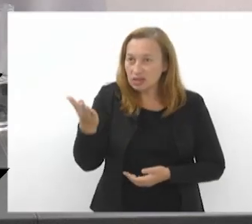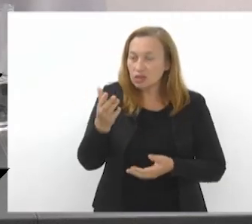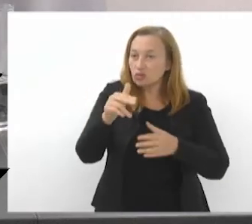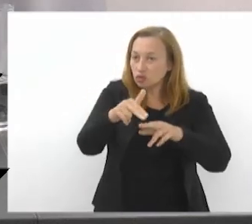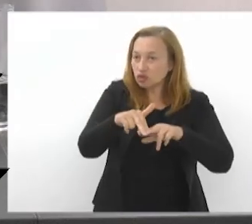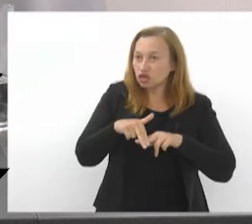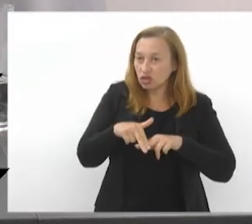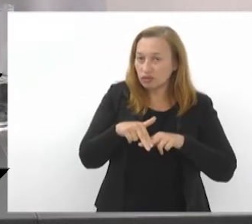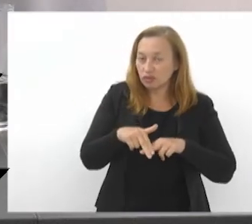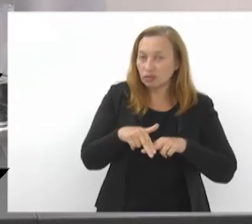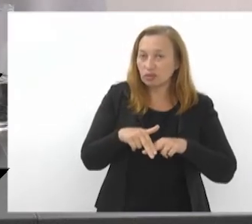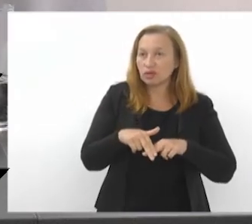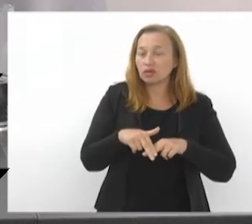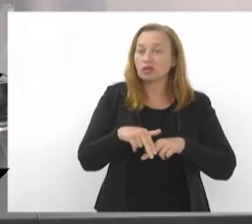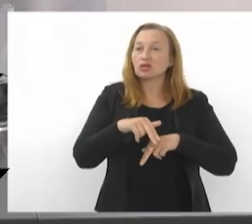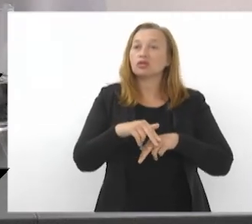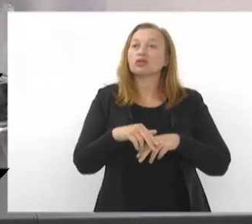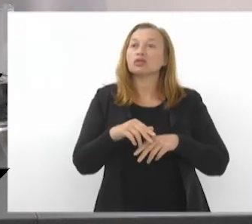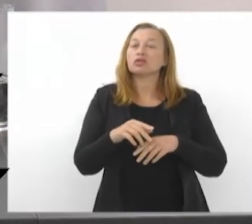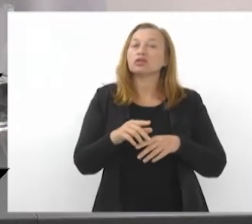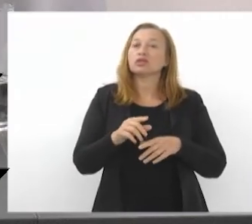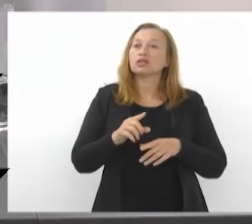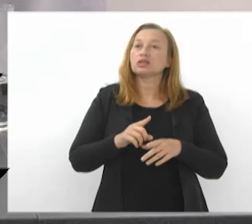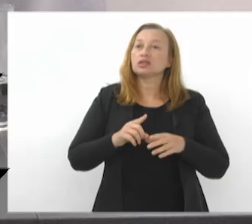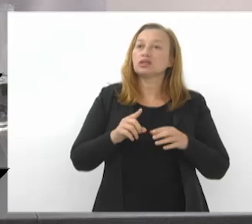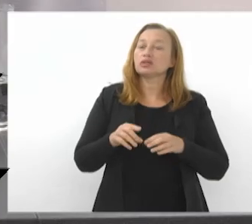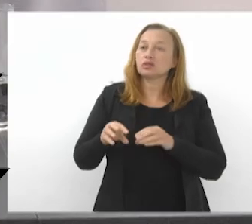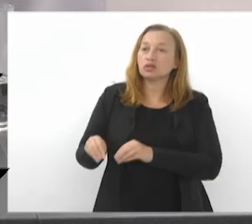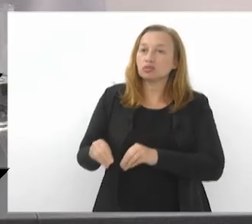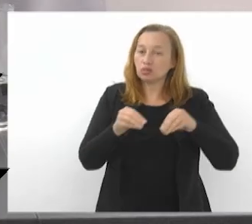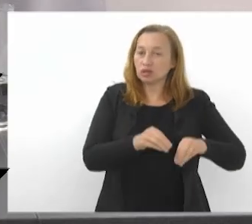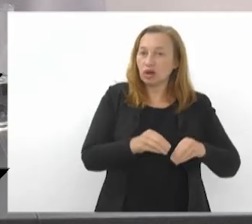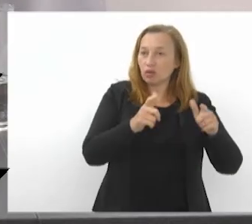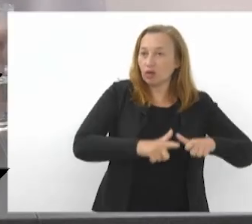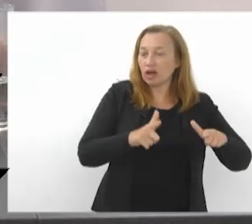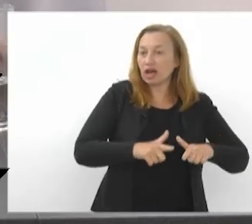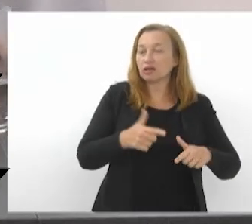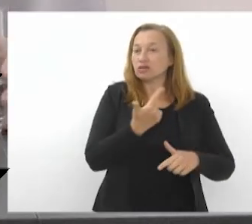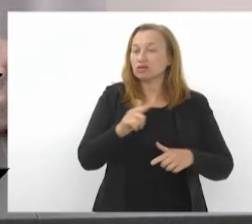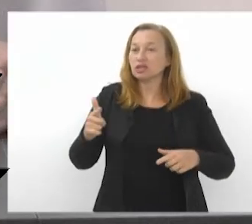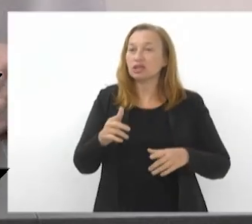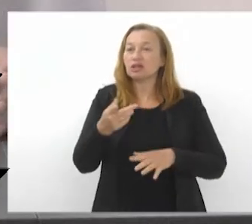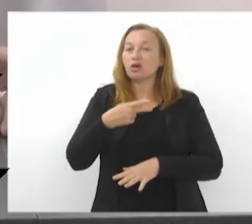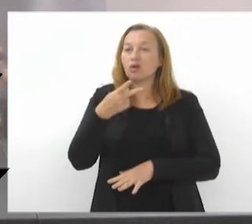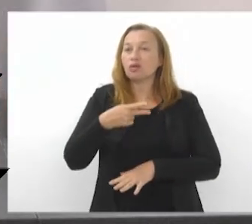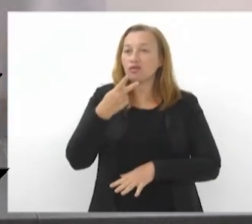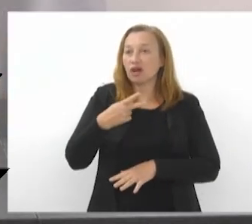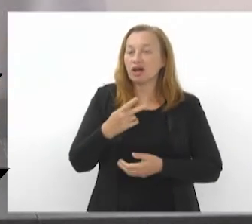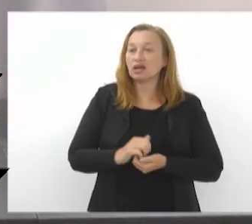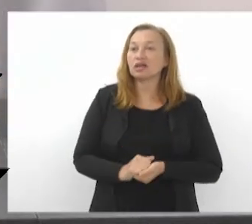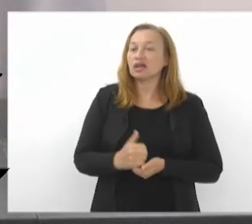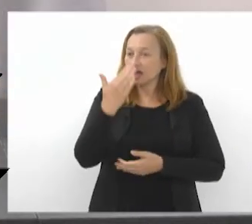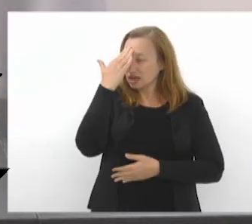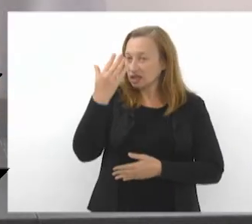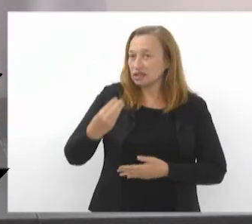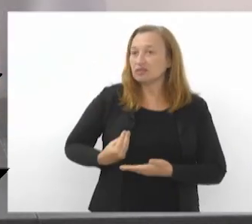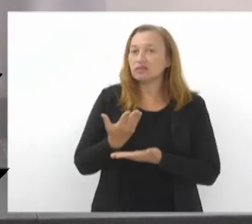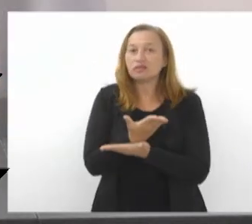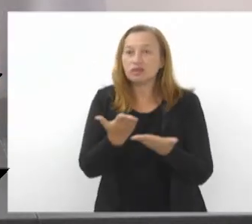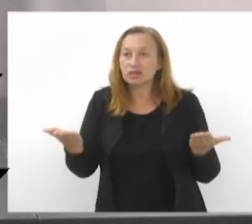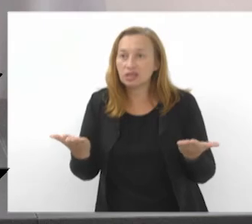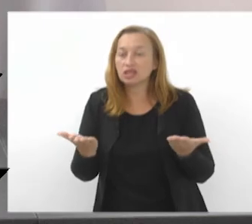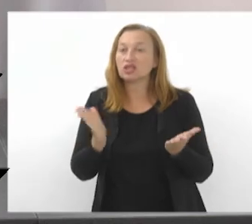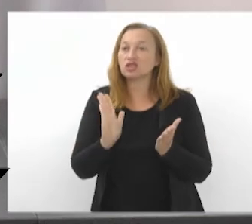antecipação e o motivo de ser lá também. Bem, não havendo quem queira fazer uso da palavra, agradeço a presença de todos,